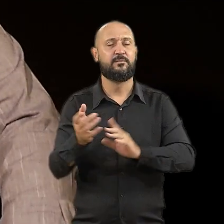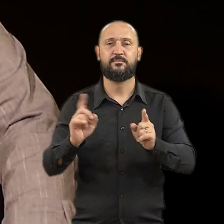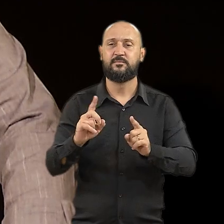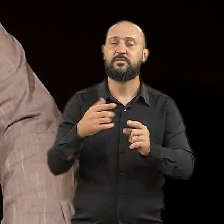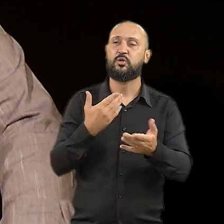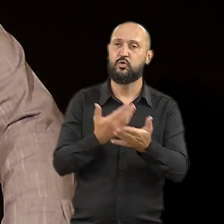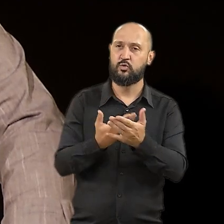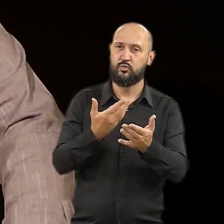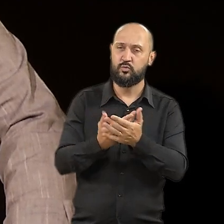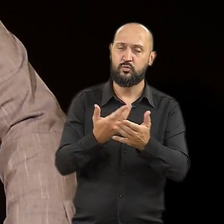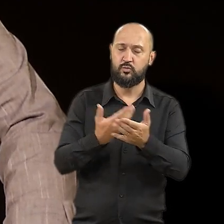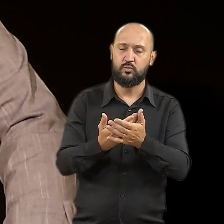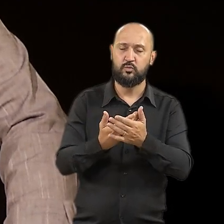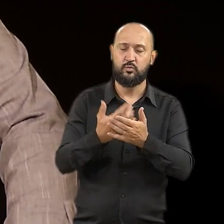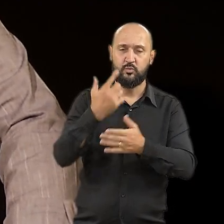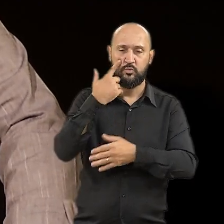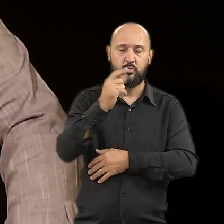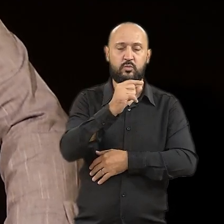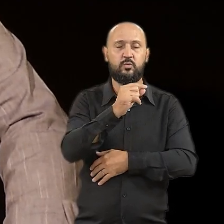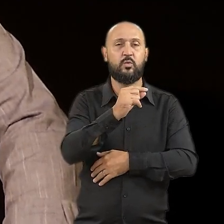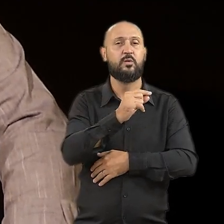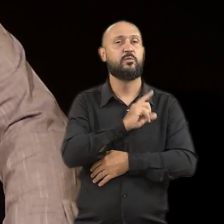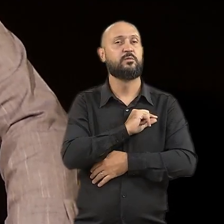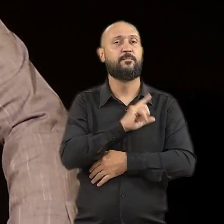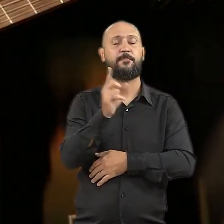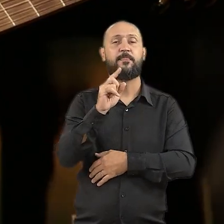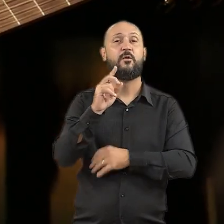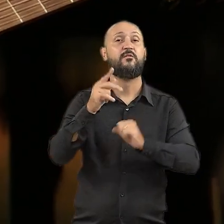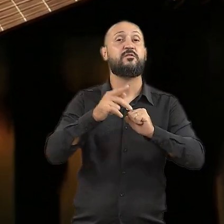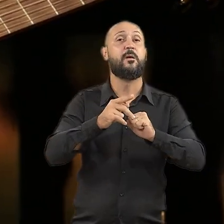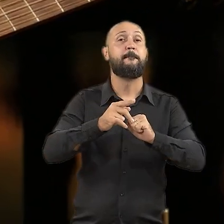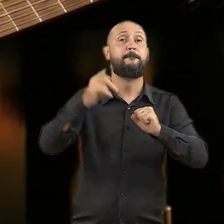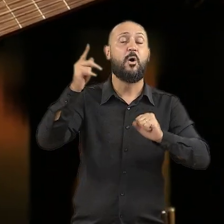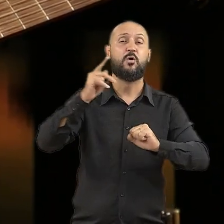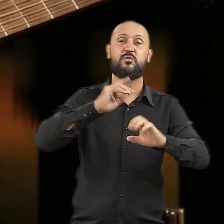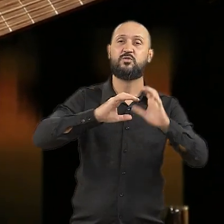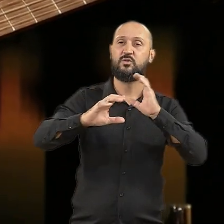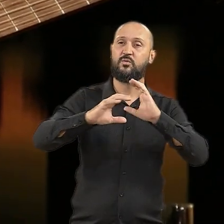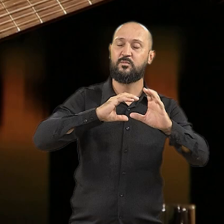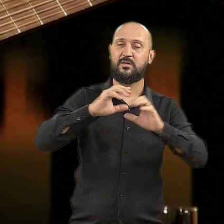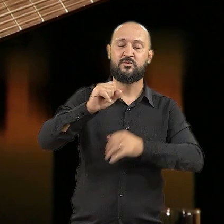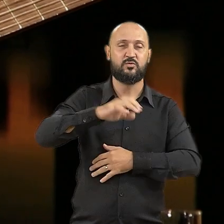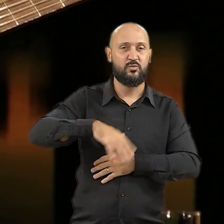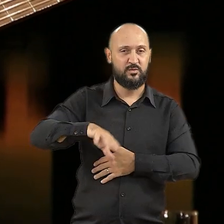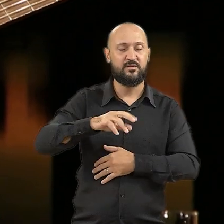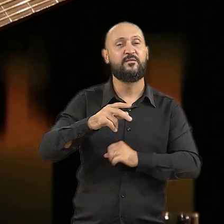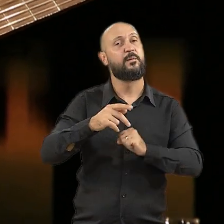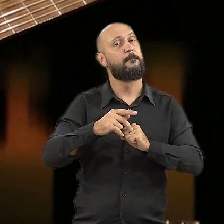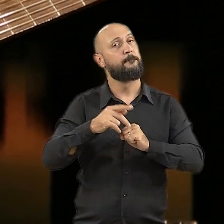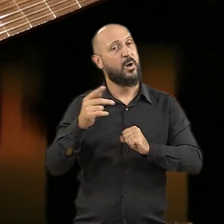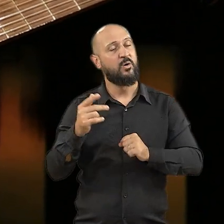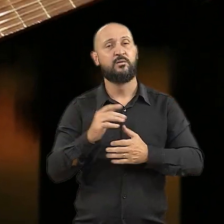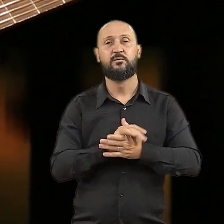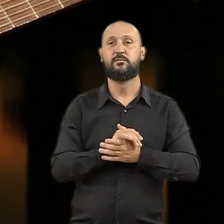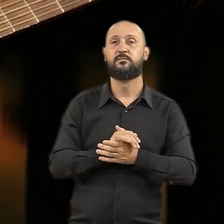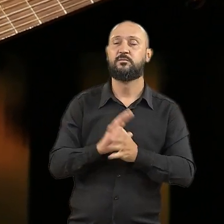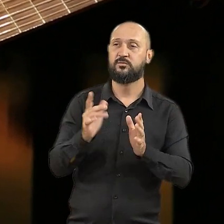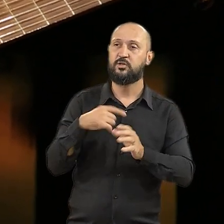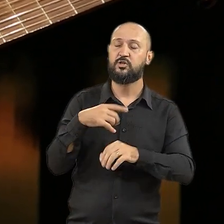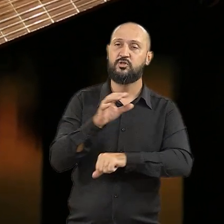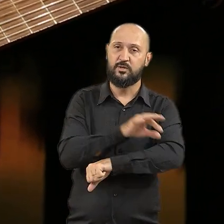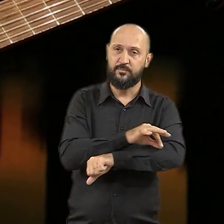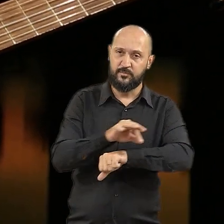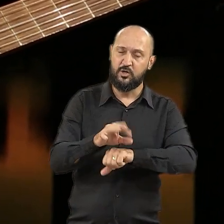Mas você fez a faculdade no CDB de comunicação? Aí eu fiz a pós-graduação em comunicação social. Fez a pós. Você já